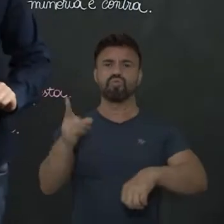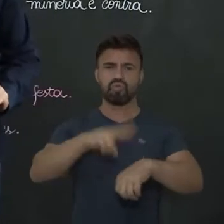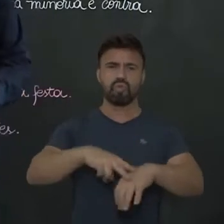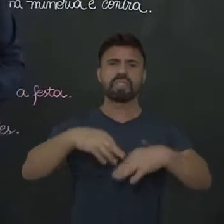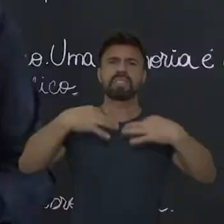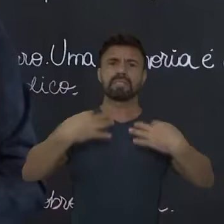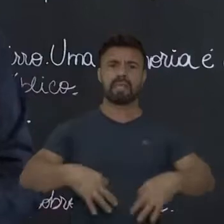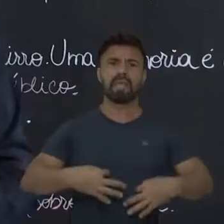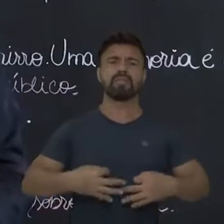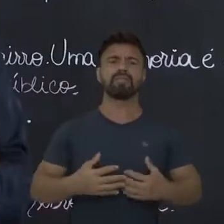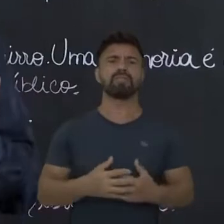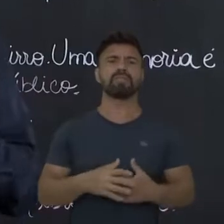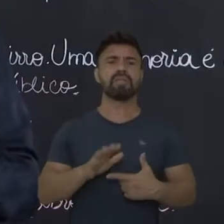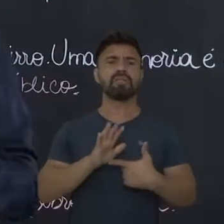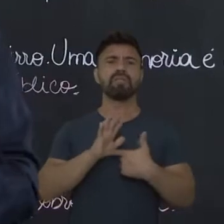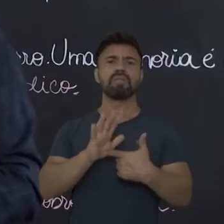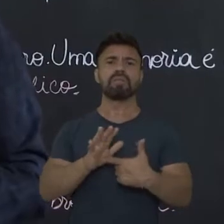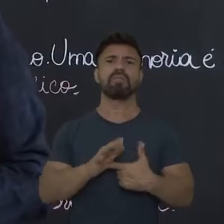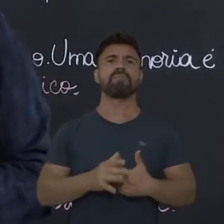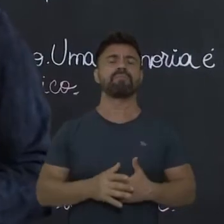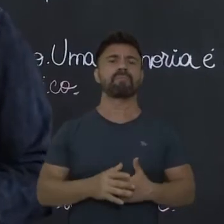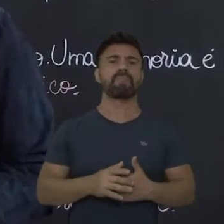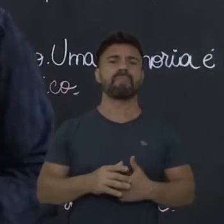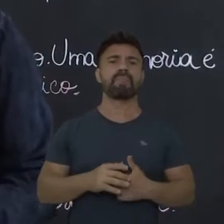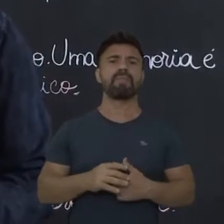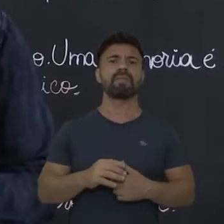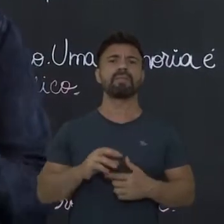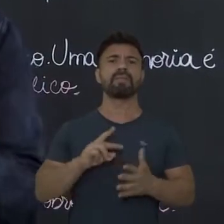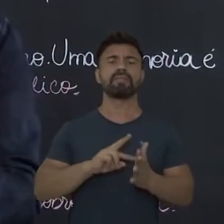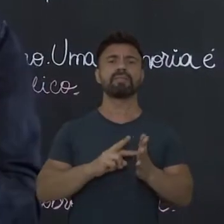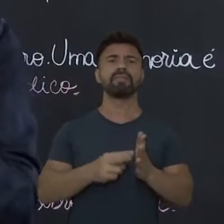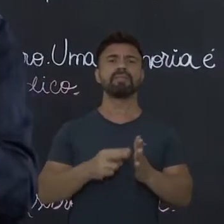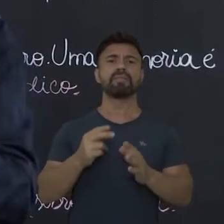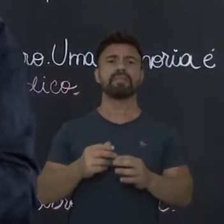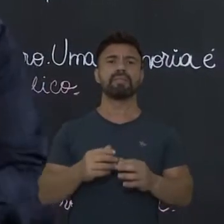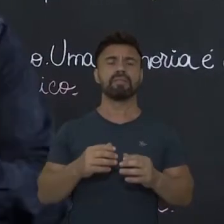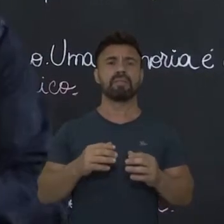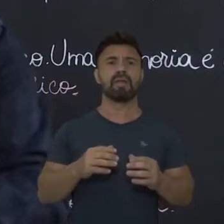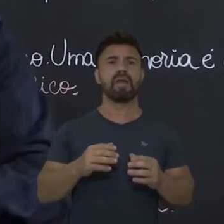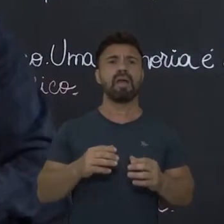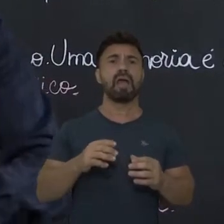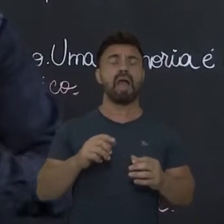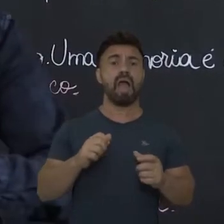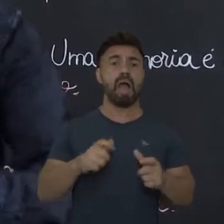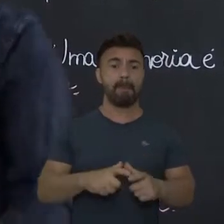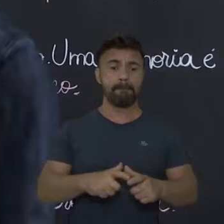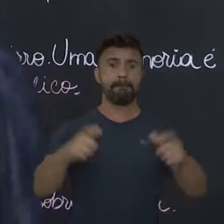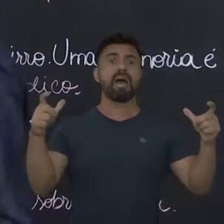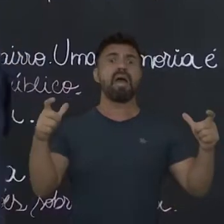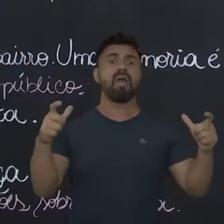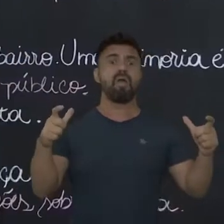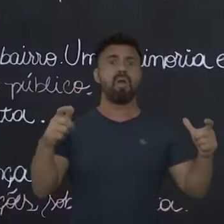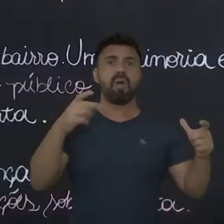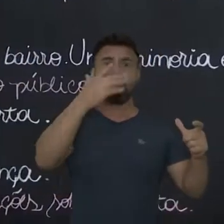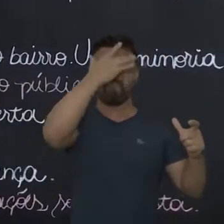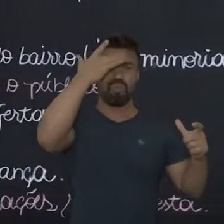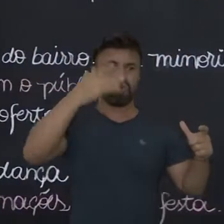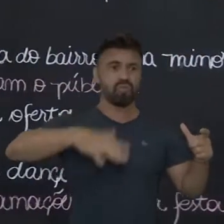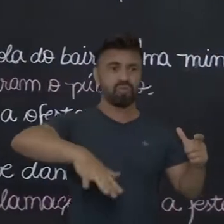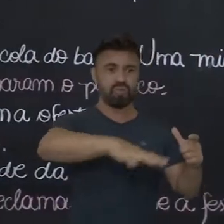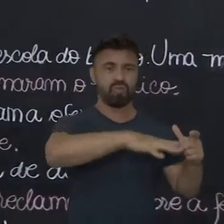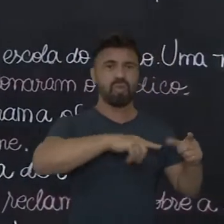dois. Nesse caso, eu tenho uma expressão partitiva, ou seja, que indica a parte de um todo, a maior parte. No entanto,